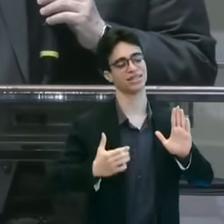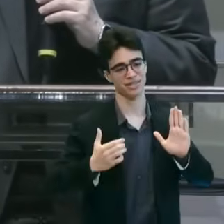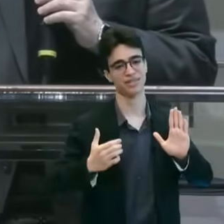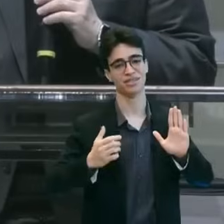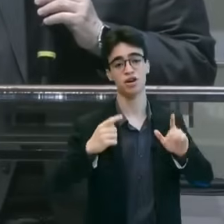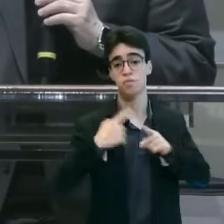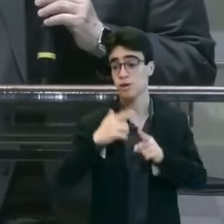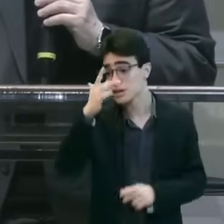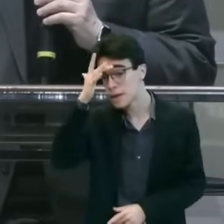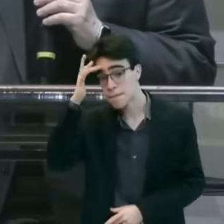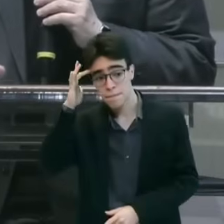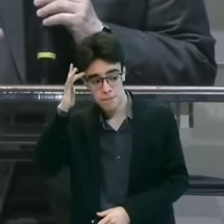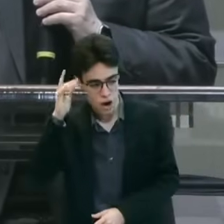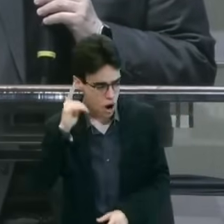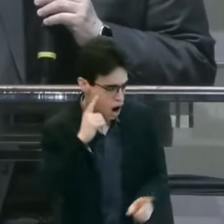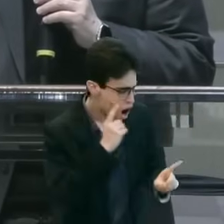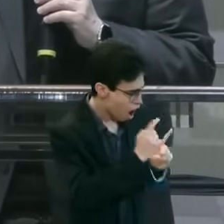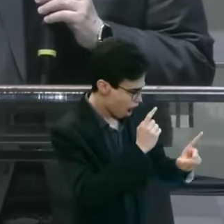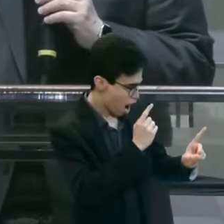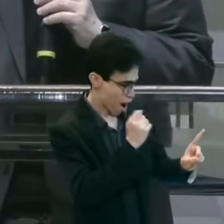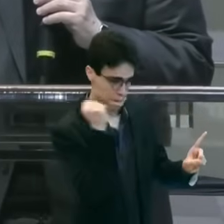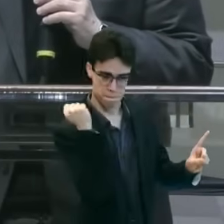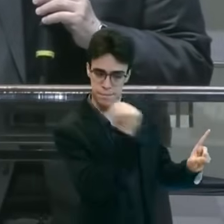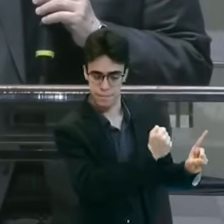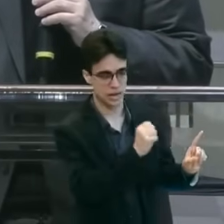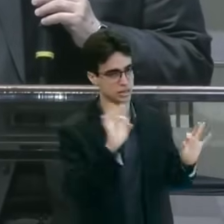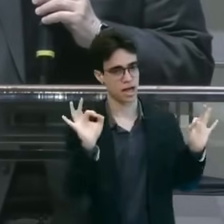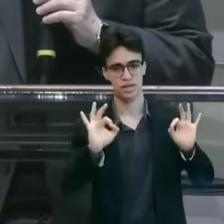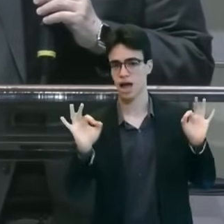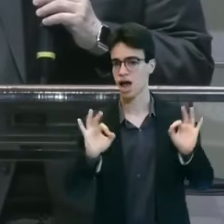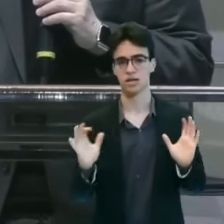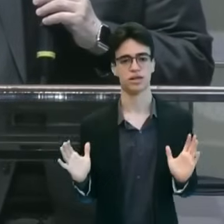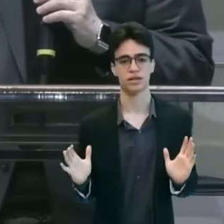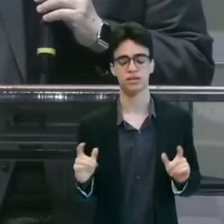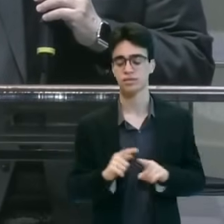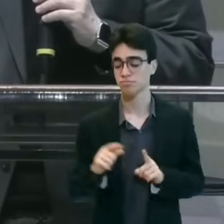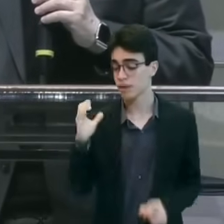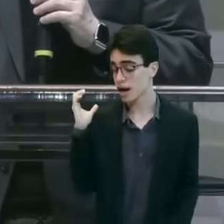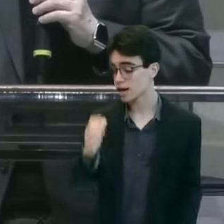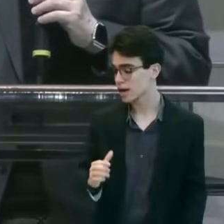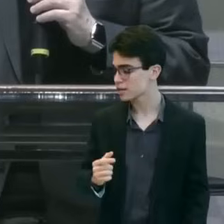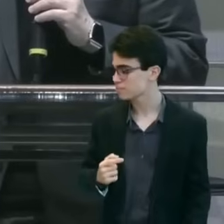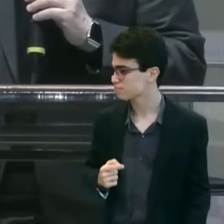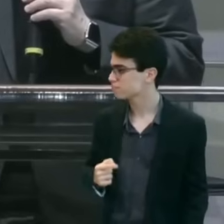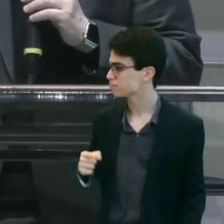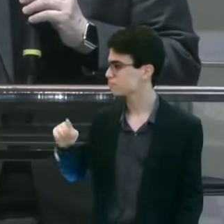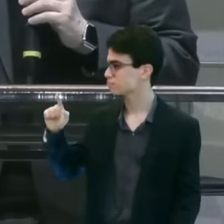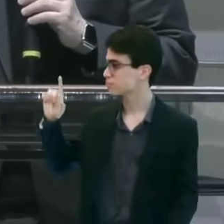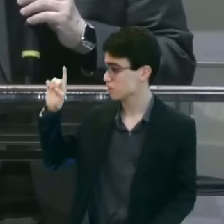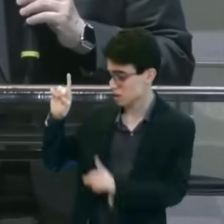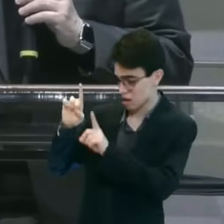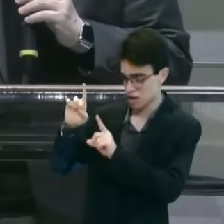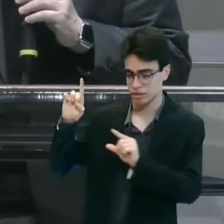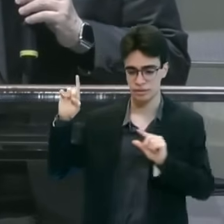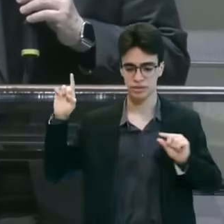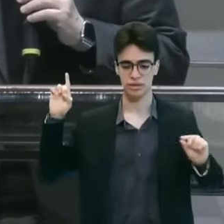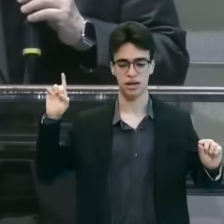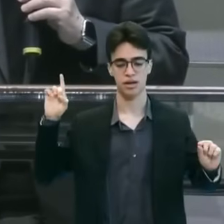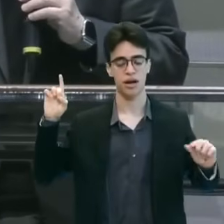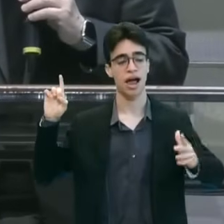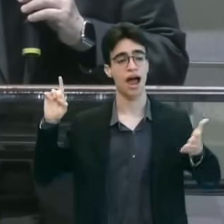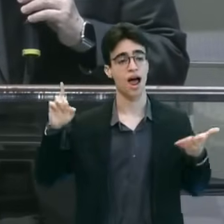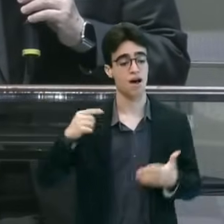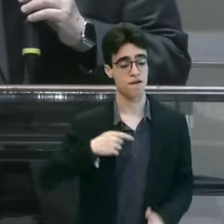se alguém o encontrasse, não o matasse. E então Caim saiu da presença do Senhor e